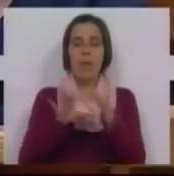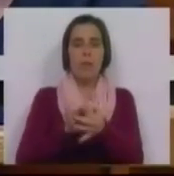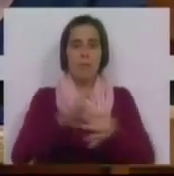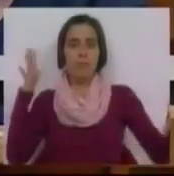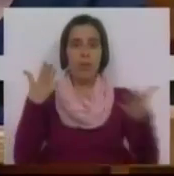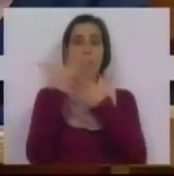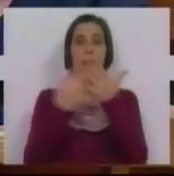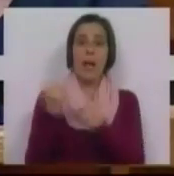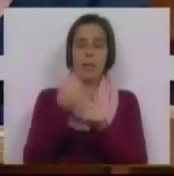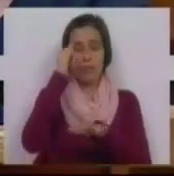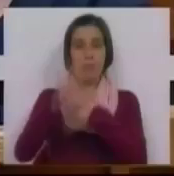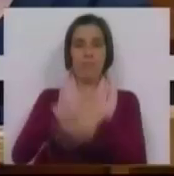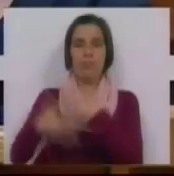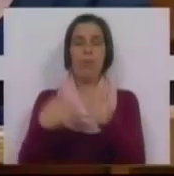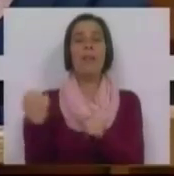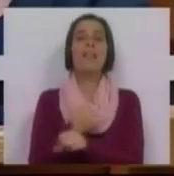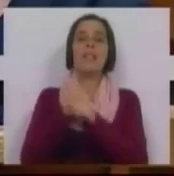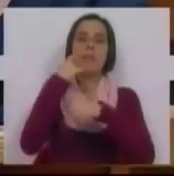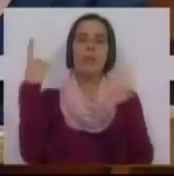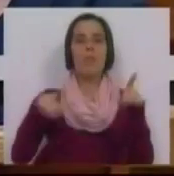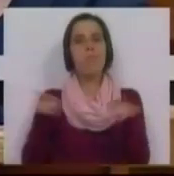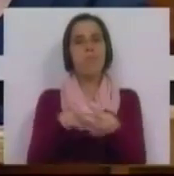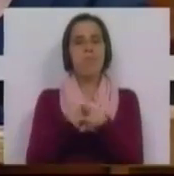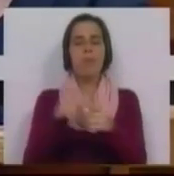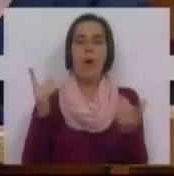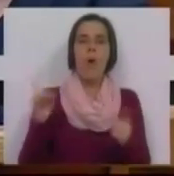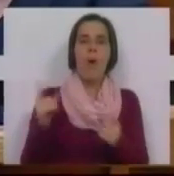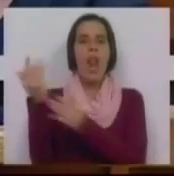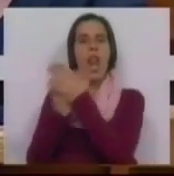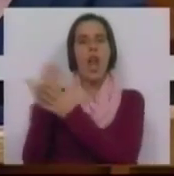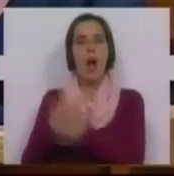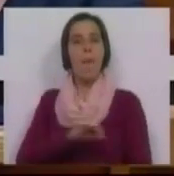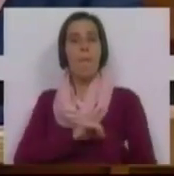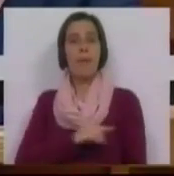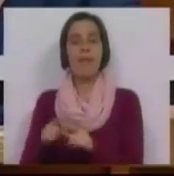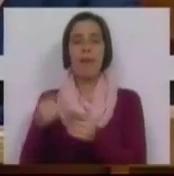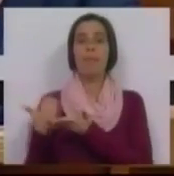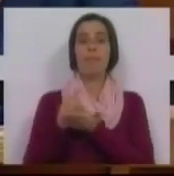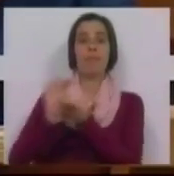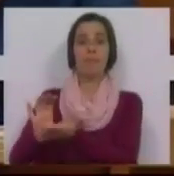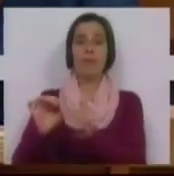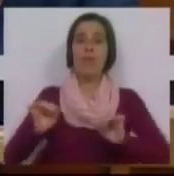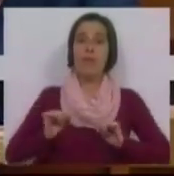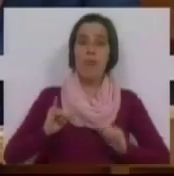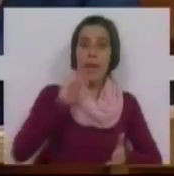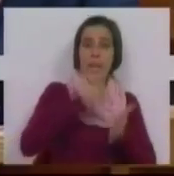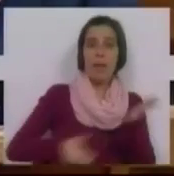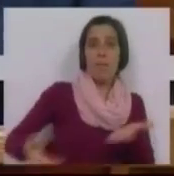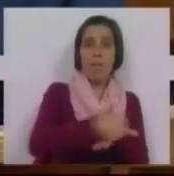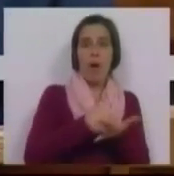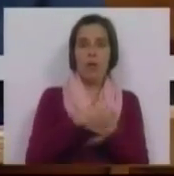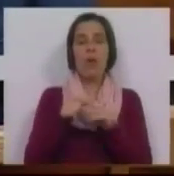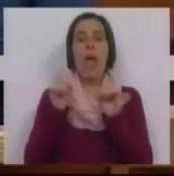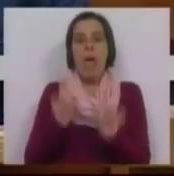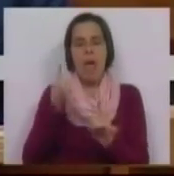desregular o mercado de trabalho e fazer dos serviços públicos um entreposto para negócios privados financiados com os nossos impostos.